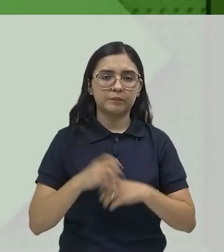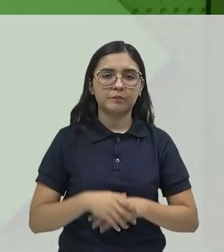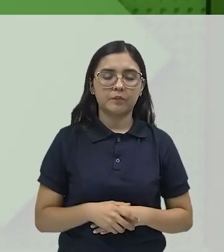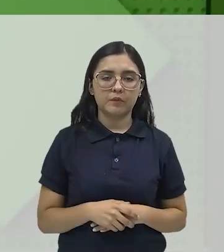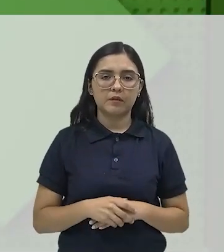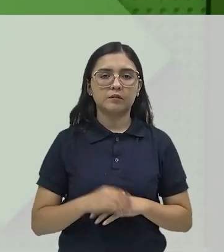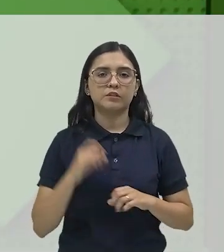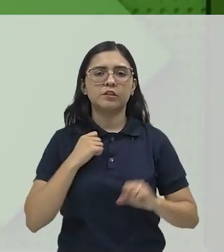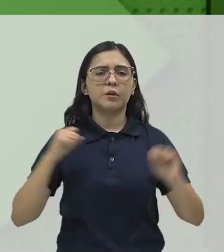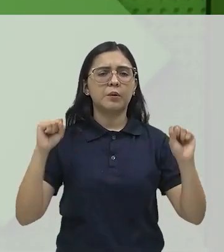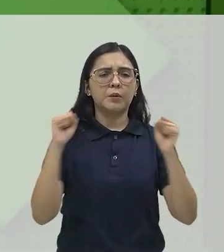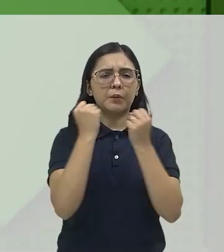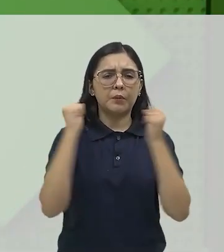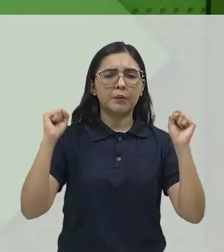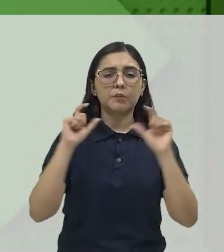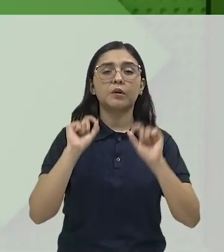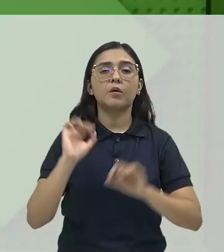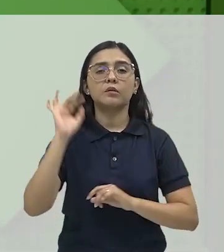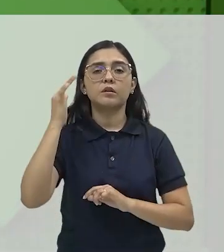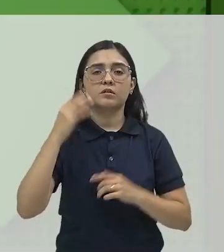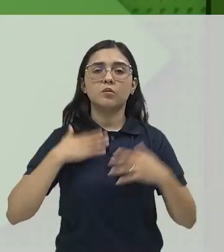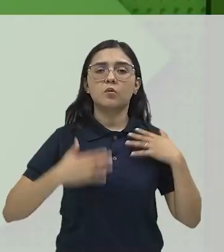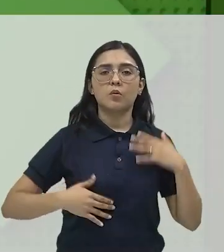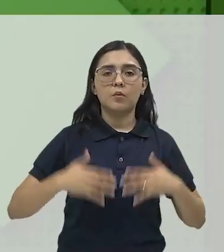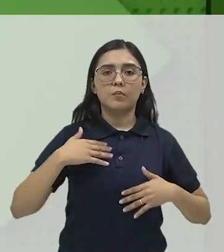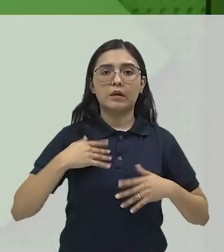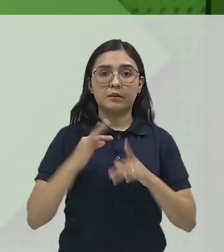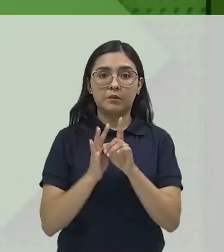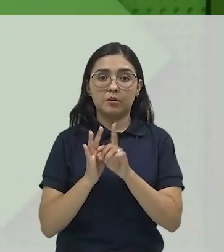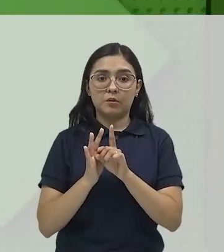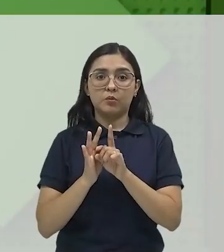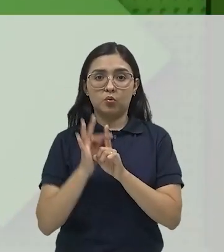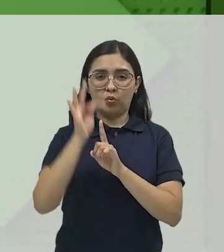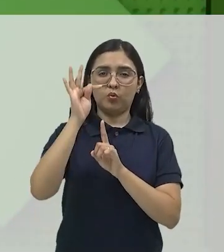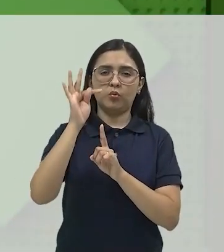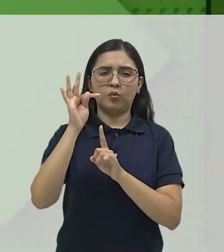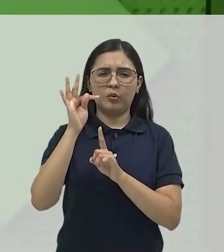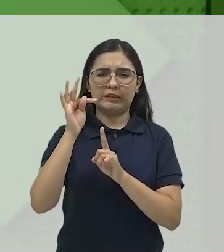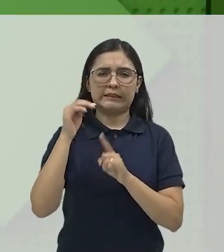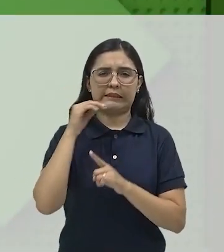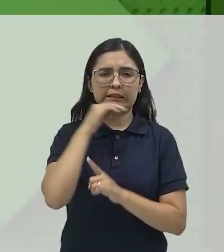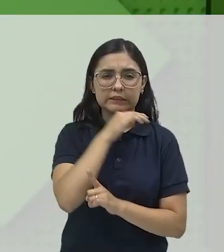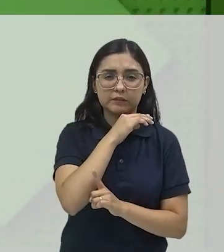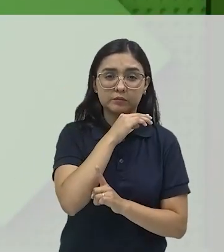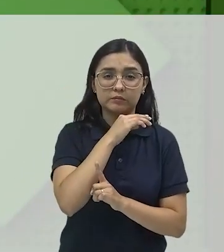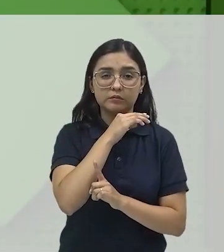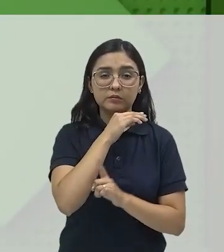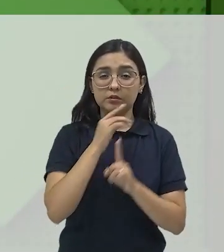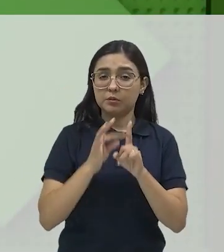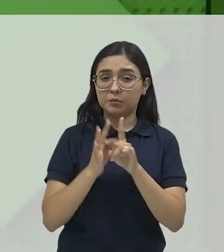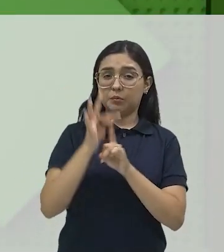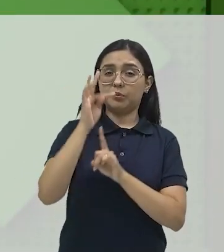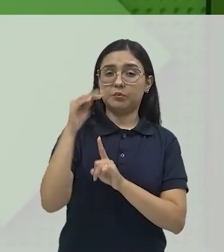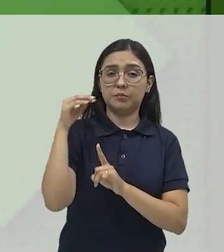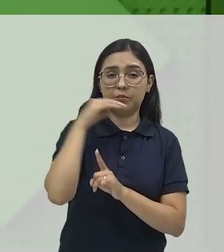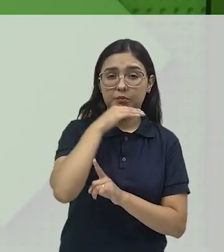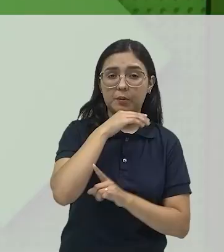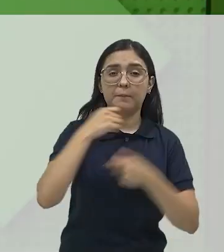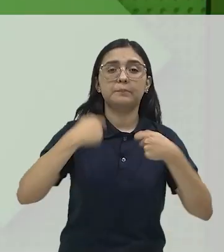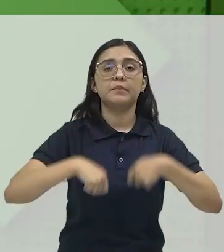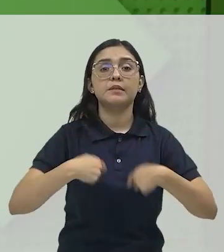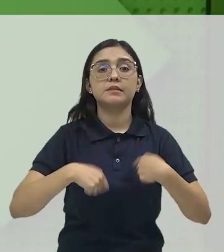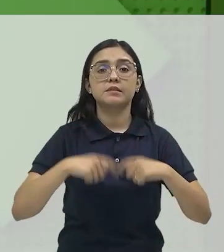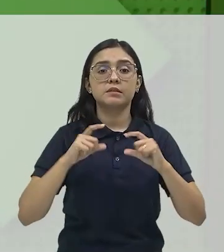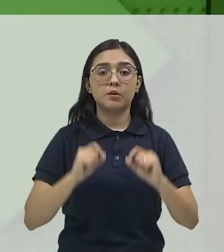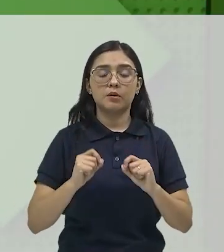muito intensa, o que acontece com o nosso corpo? A temperatura sobe. Quando a temperatura sobe, ele precisa